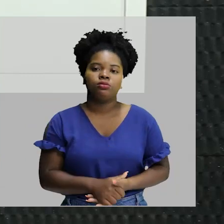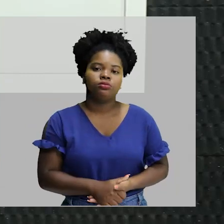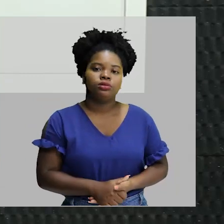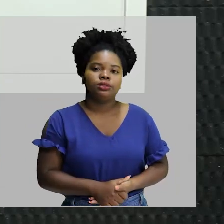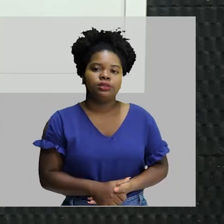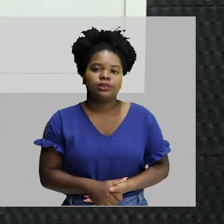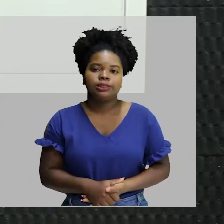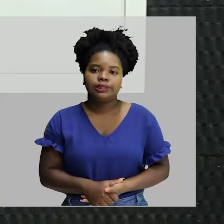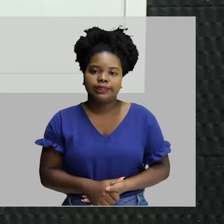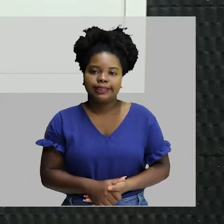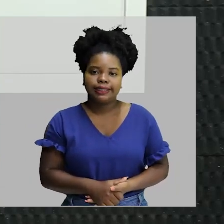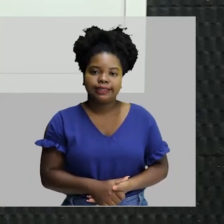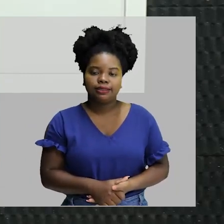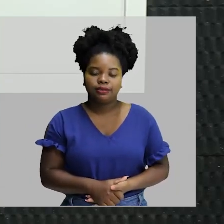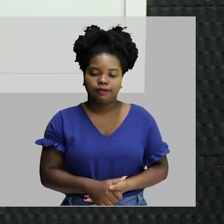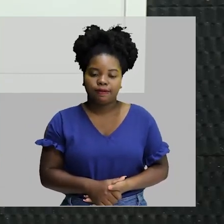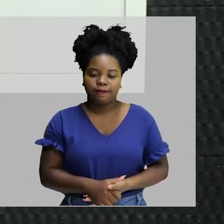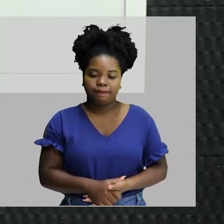Determinismo social.